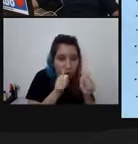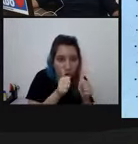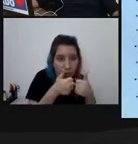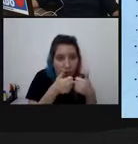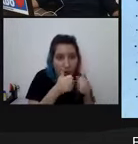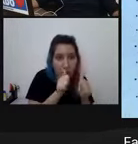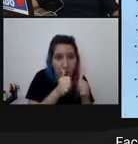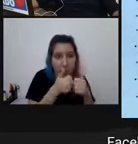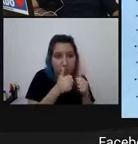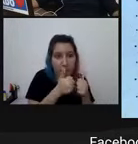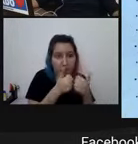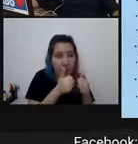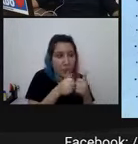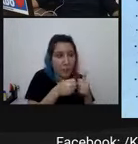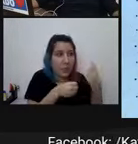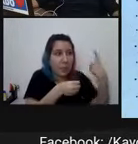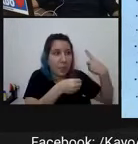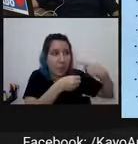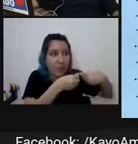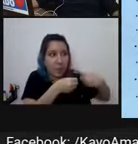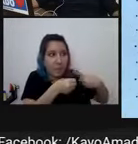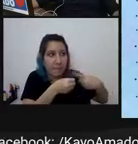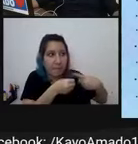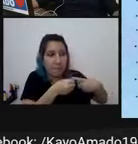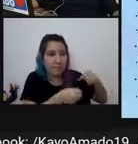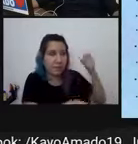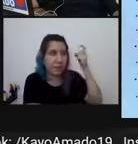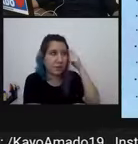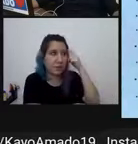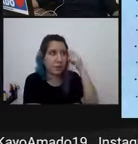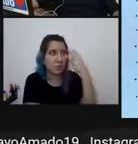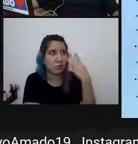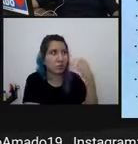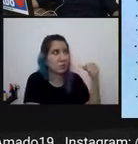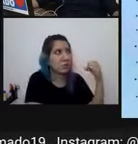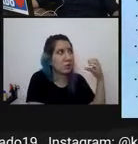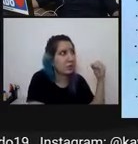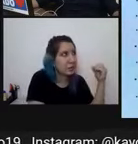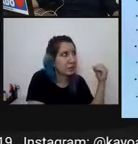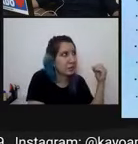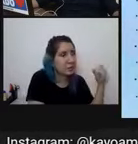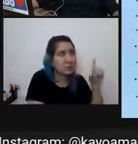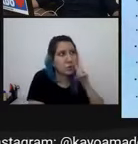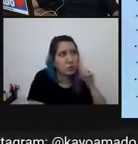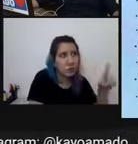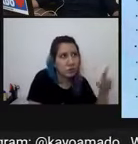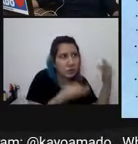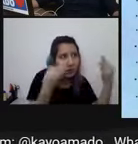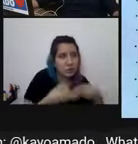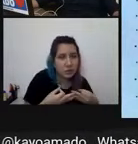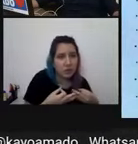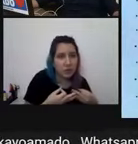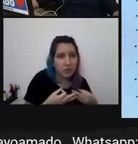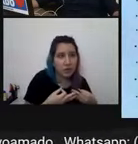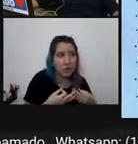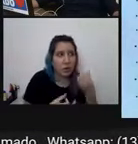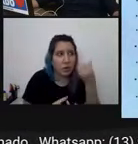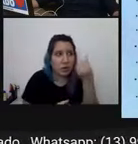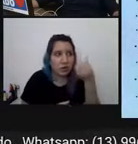só dois, pensando em 300 dias letivos, vai ter 600 ônibus na cidade,